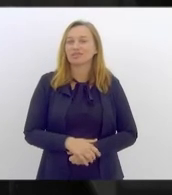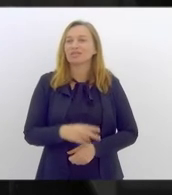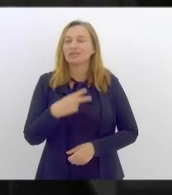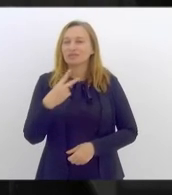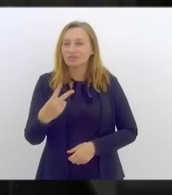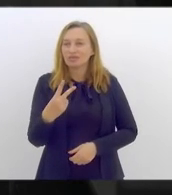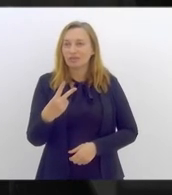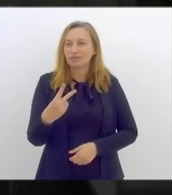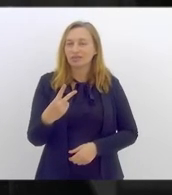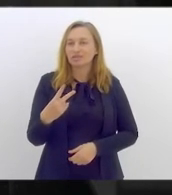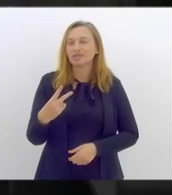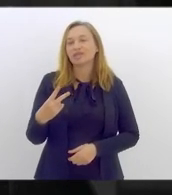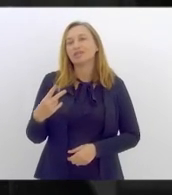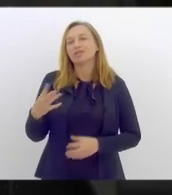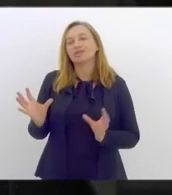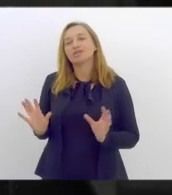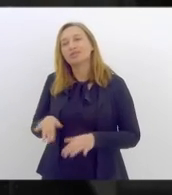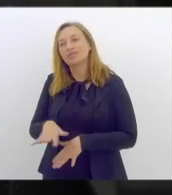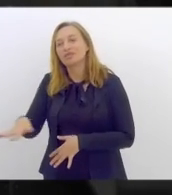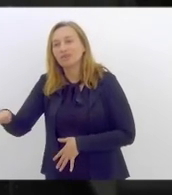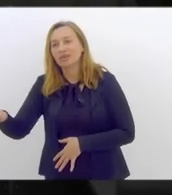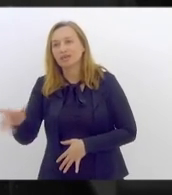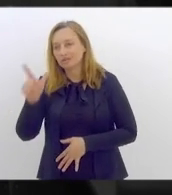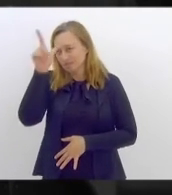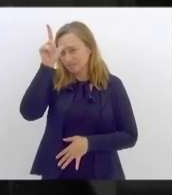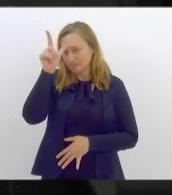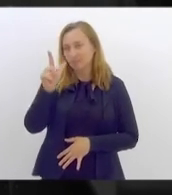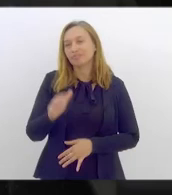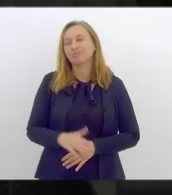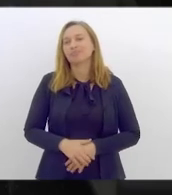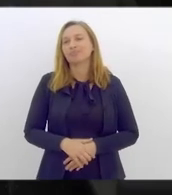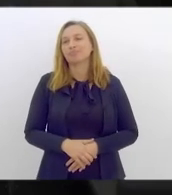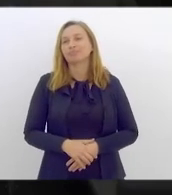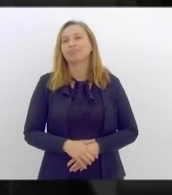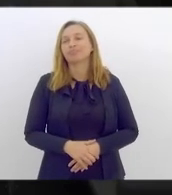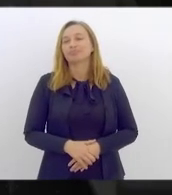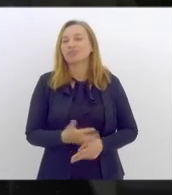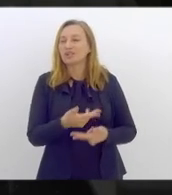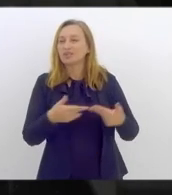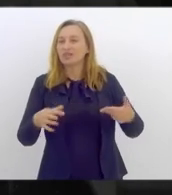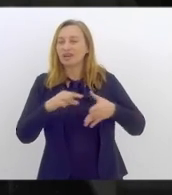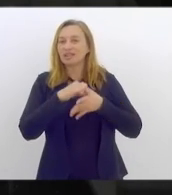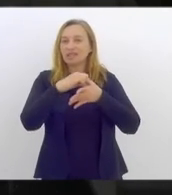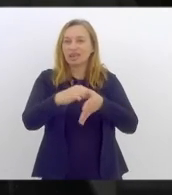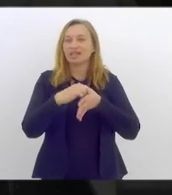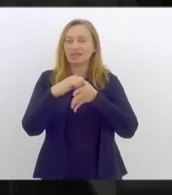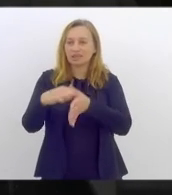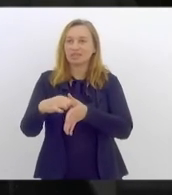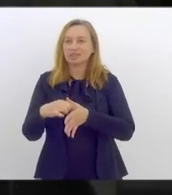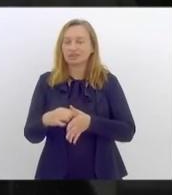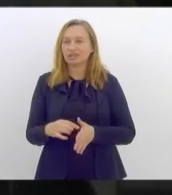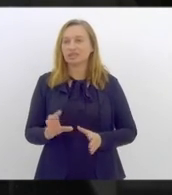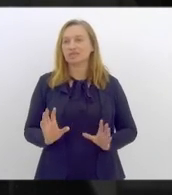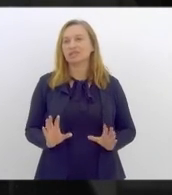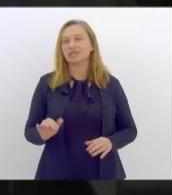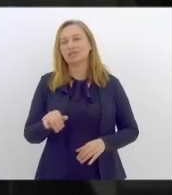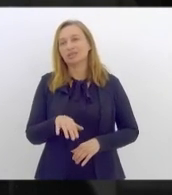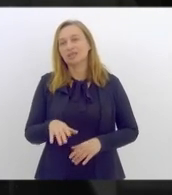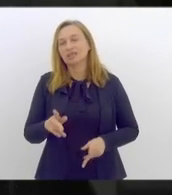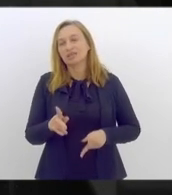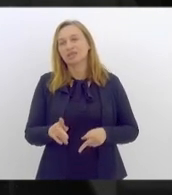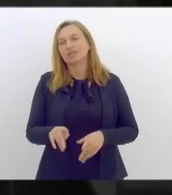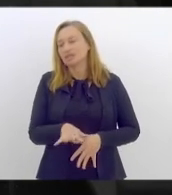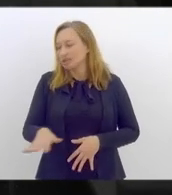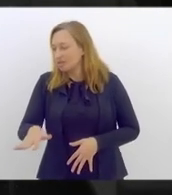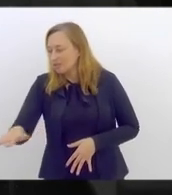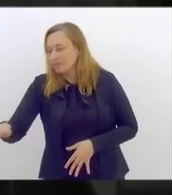da comunidade ali no alemão dirigida pelo Renê Silva várias lideranças populares do Rio de Janeiro lideranças dos territórios